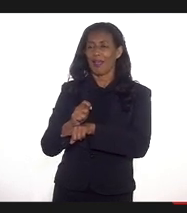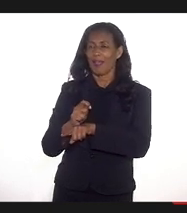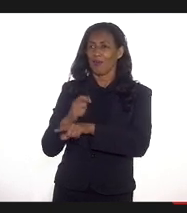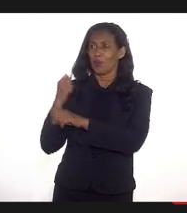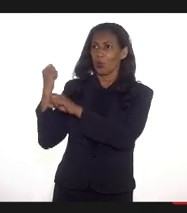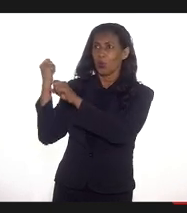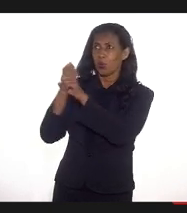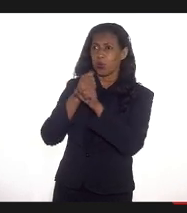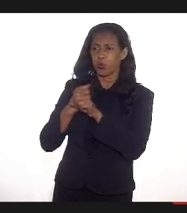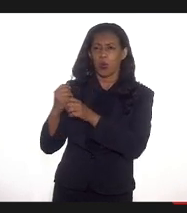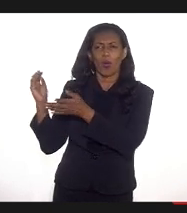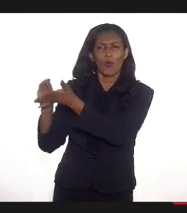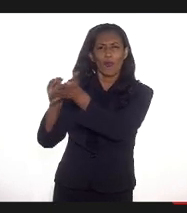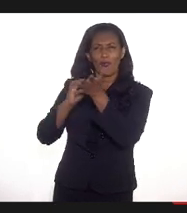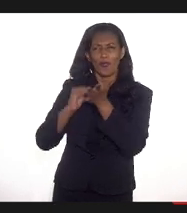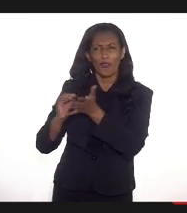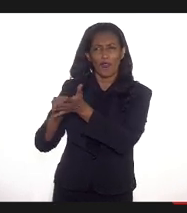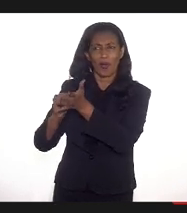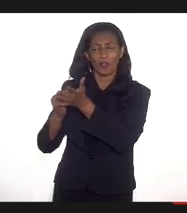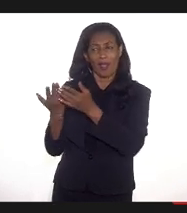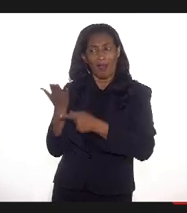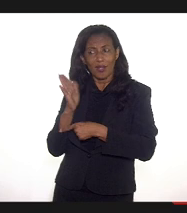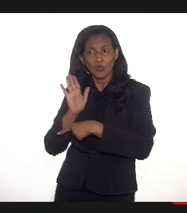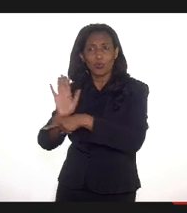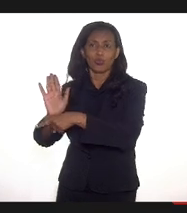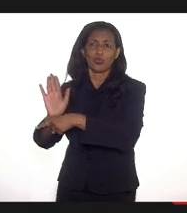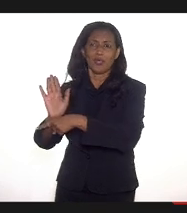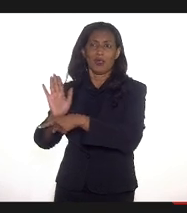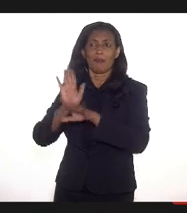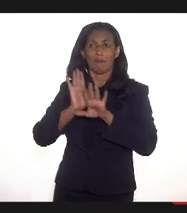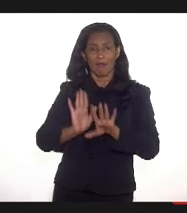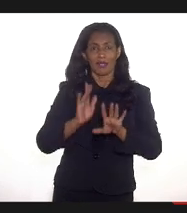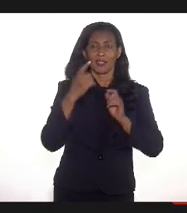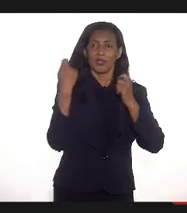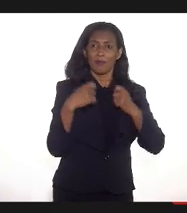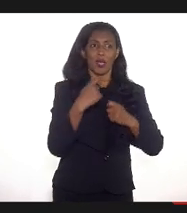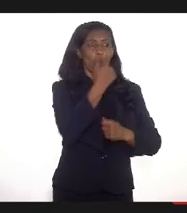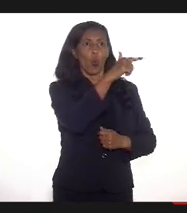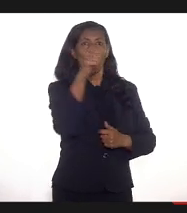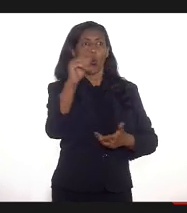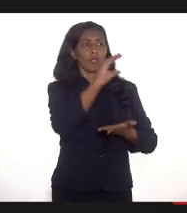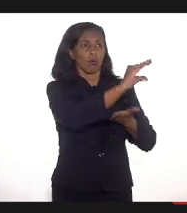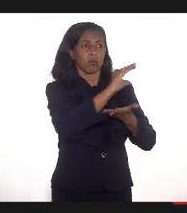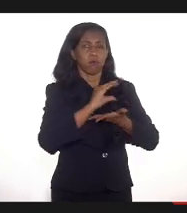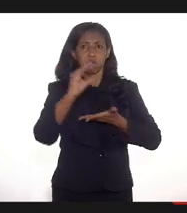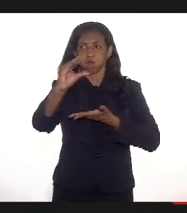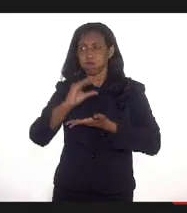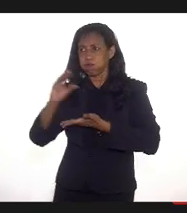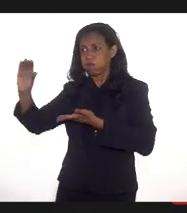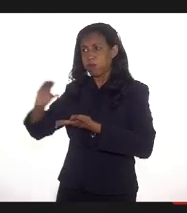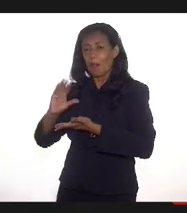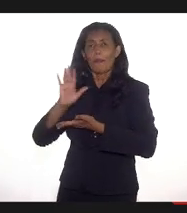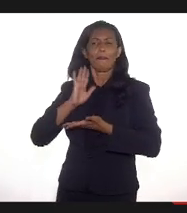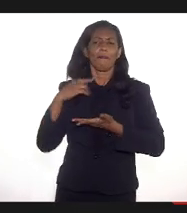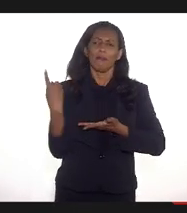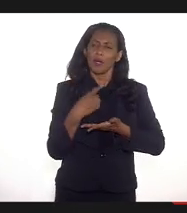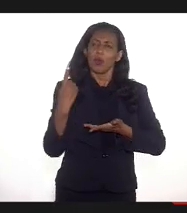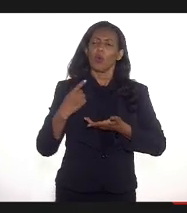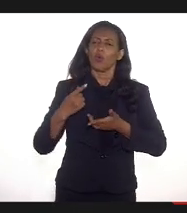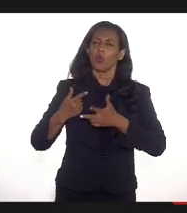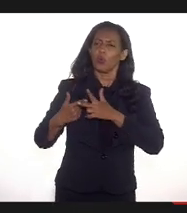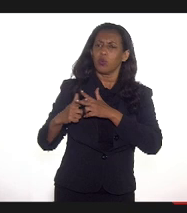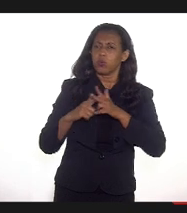Ela até ajuda, mas a gente precisa de outras verbas para quê? Para a gente poder melhorar a